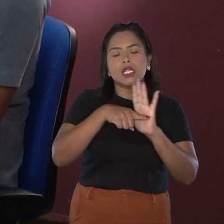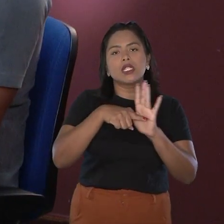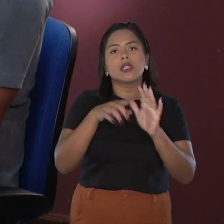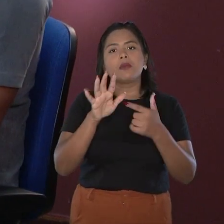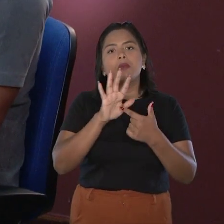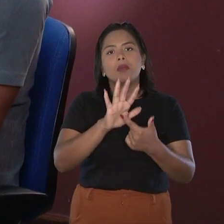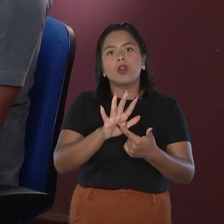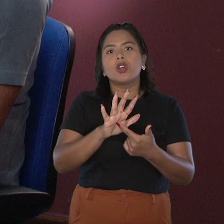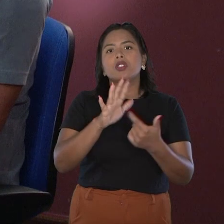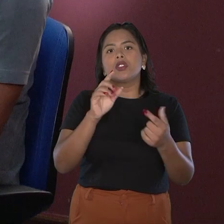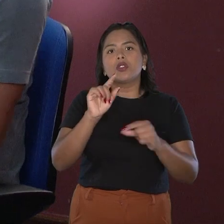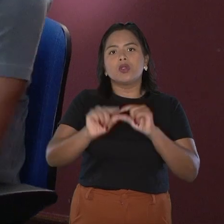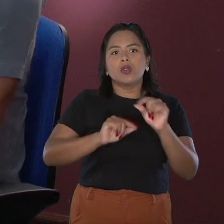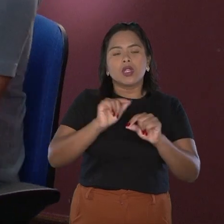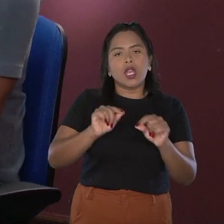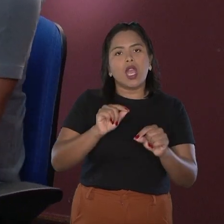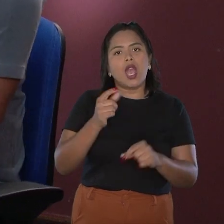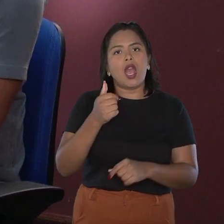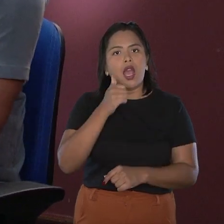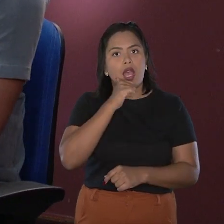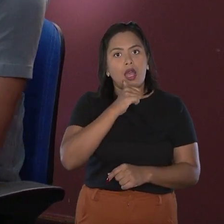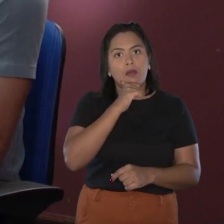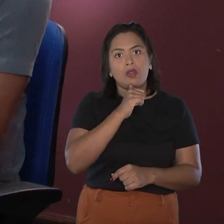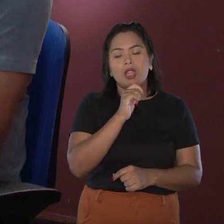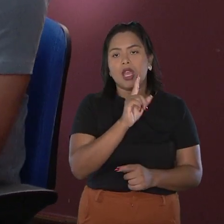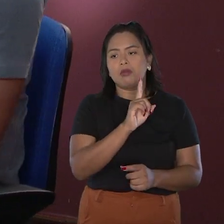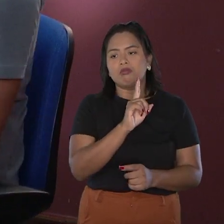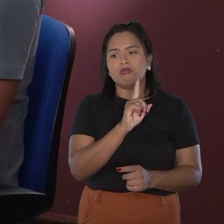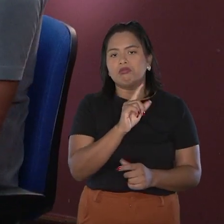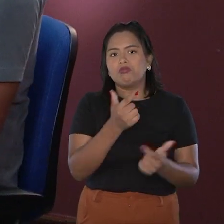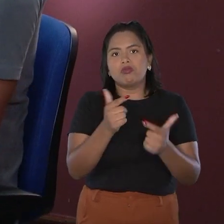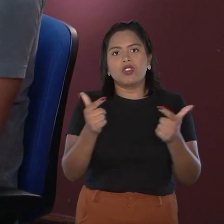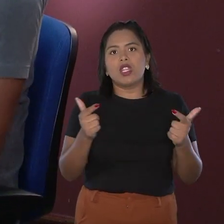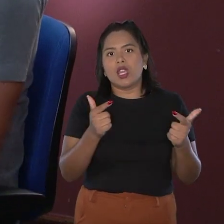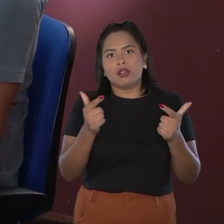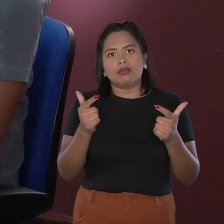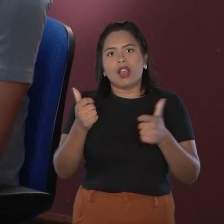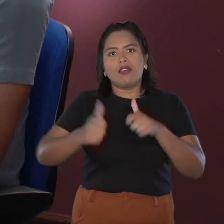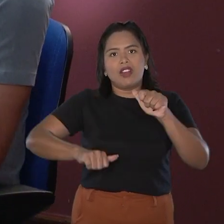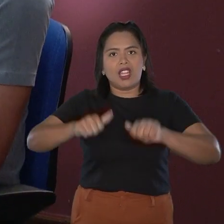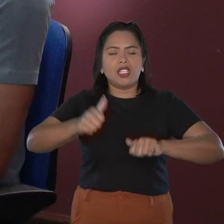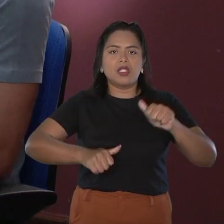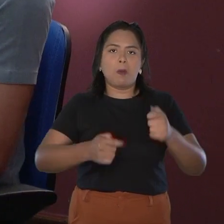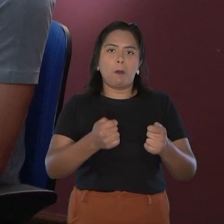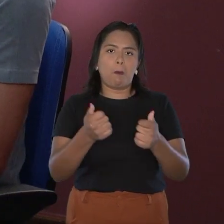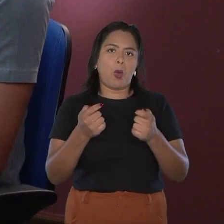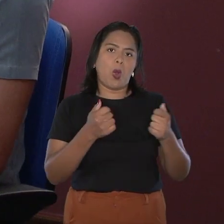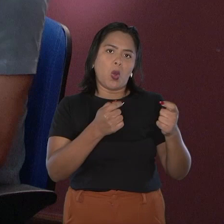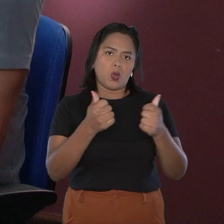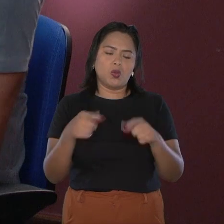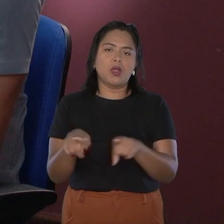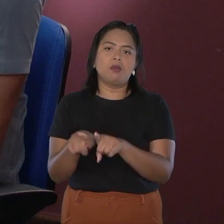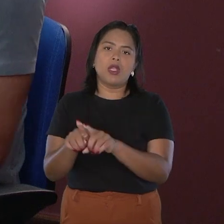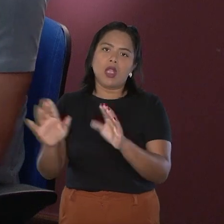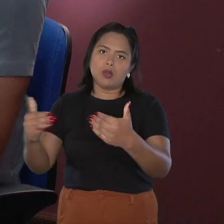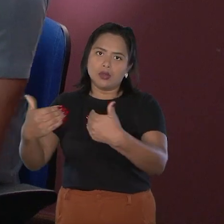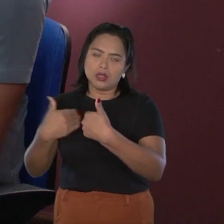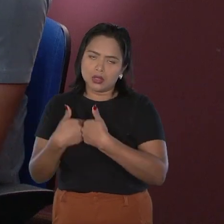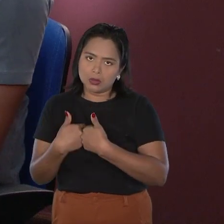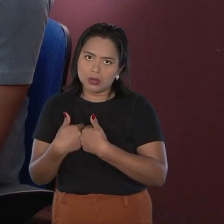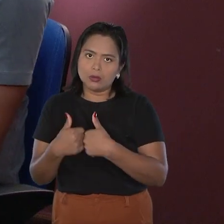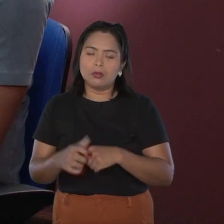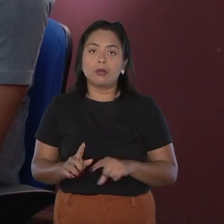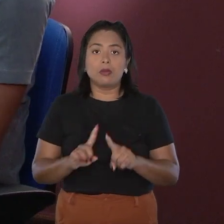não são encaminhadas para avaliação diagnóstica habilidades mesma coisa pro autismo existe essa investigação mas até o momento